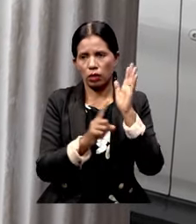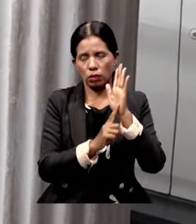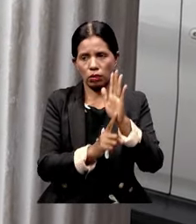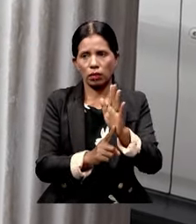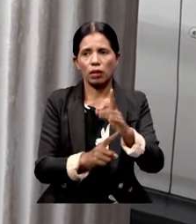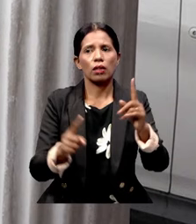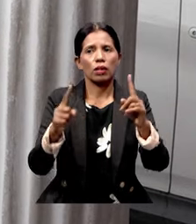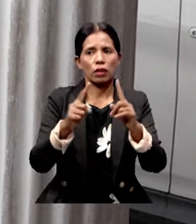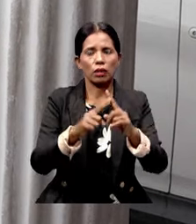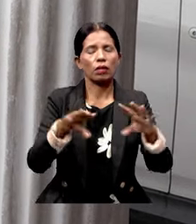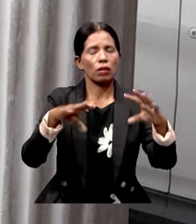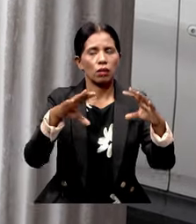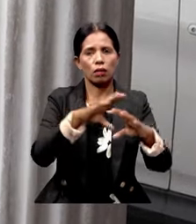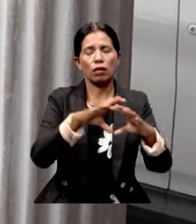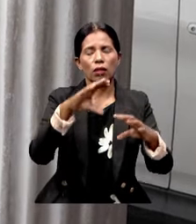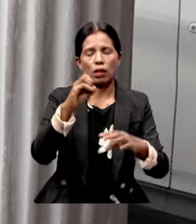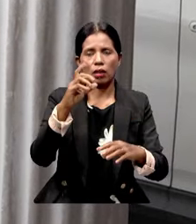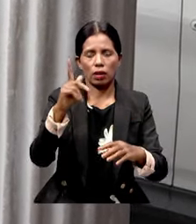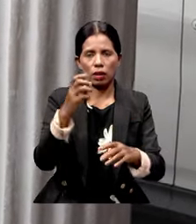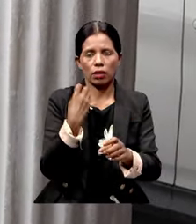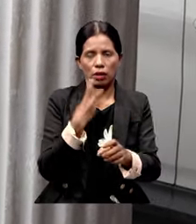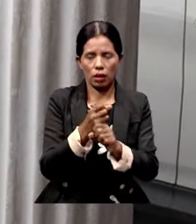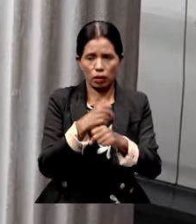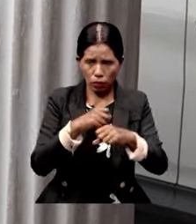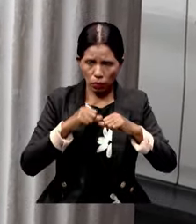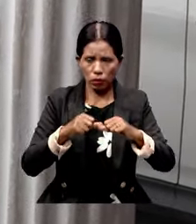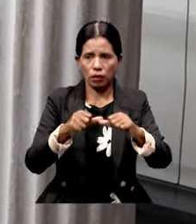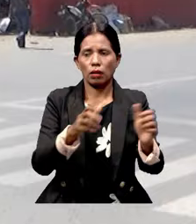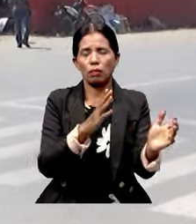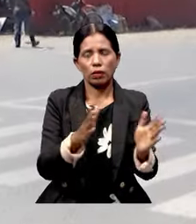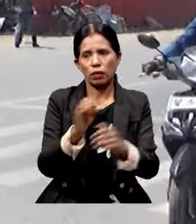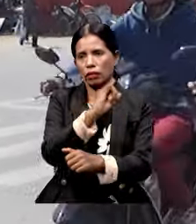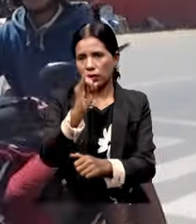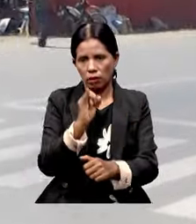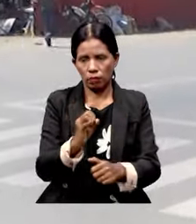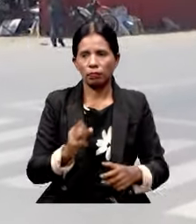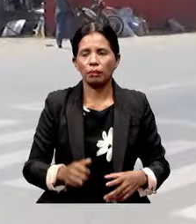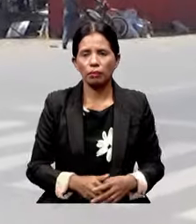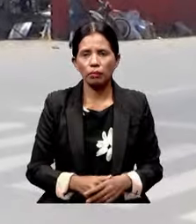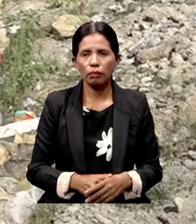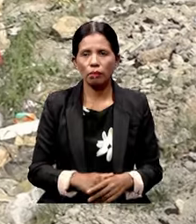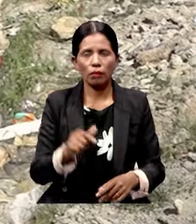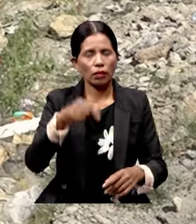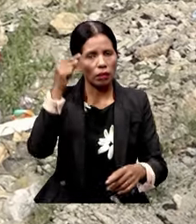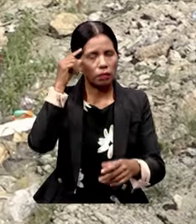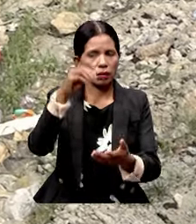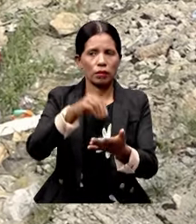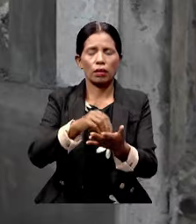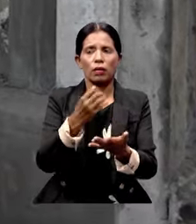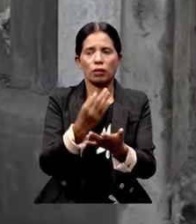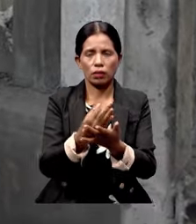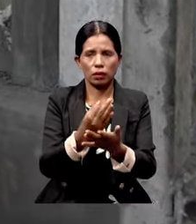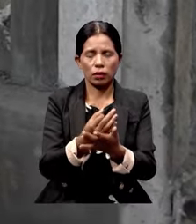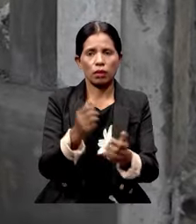momento ira quando começar mai ita halo continua o processo né ba processo de investigação ne nian. Antes, né, governo prevê orçamento, toco